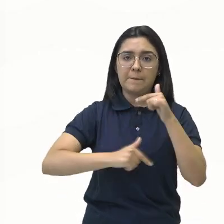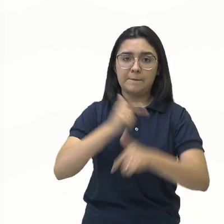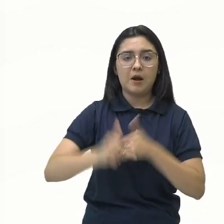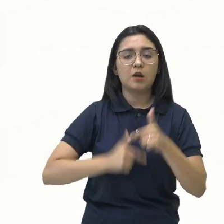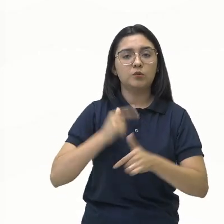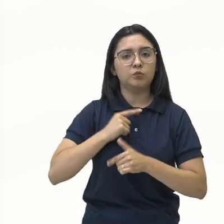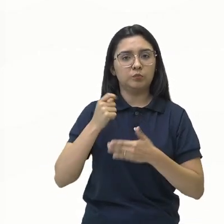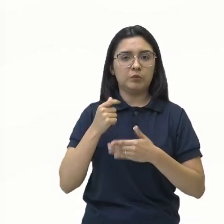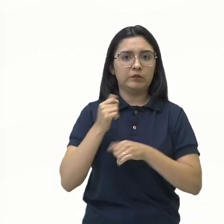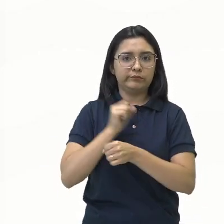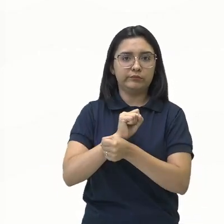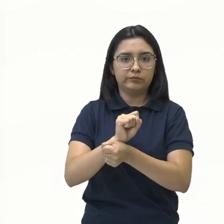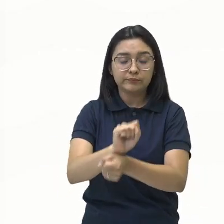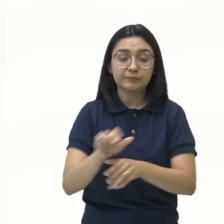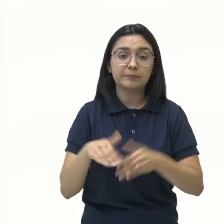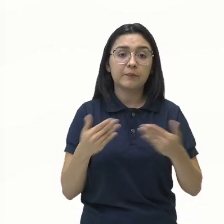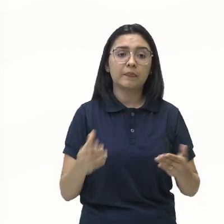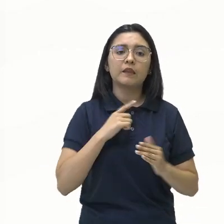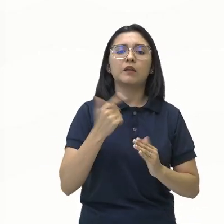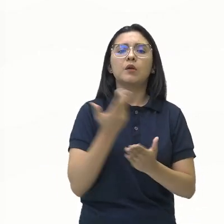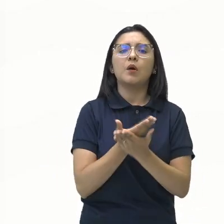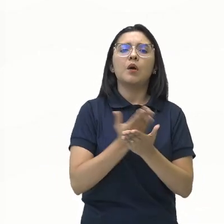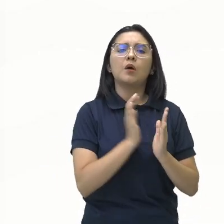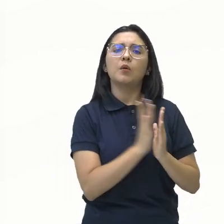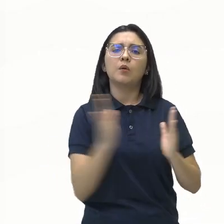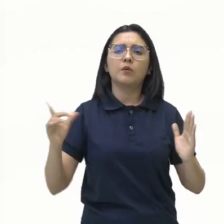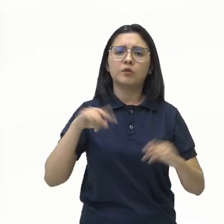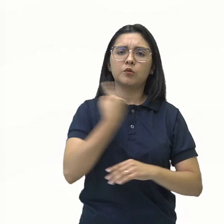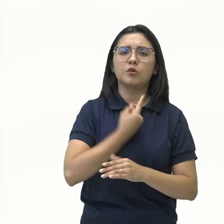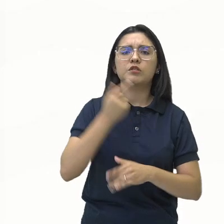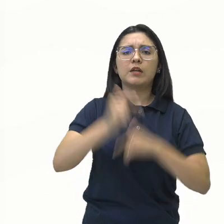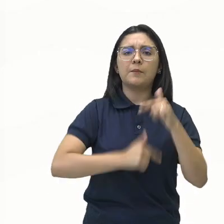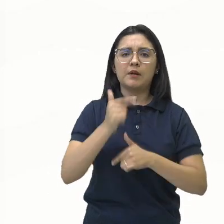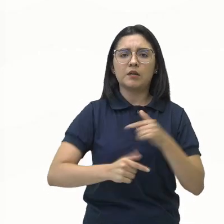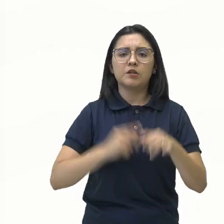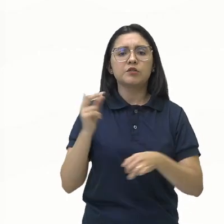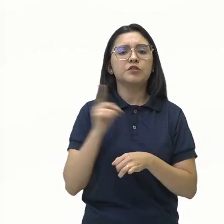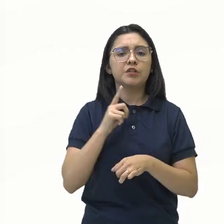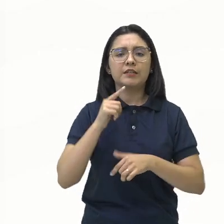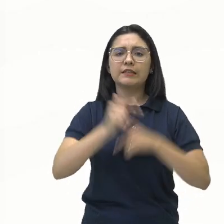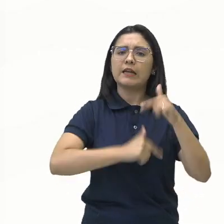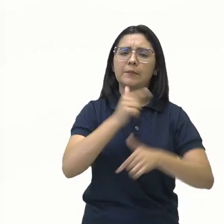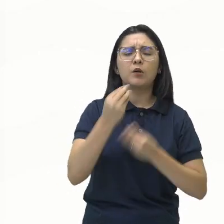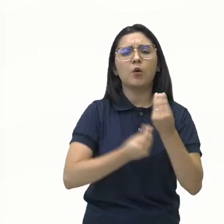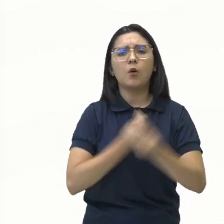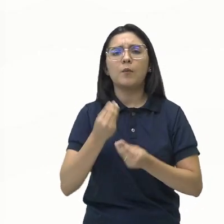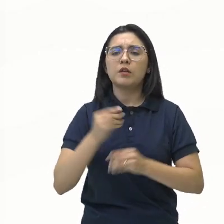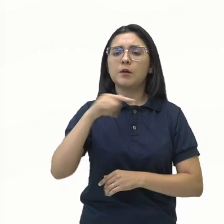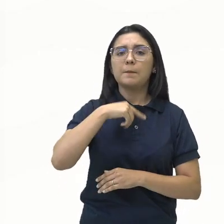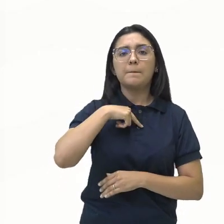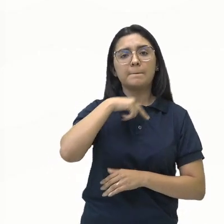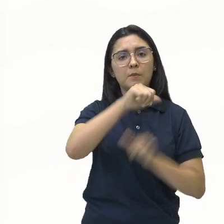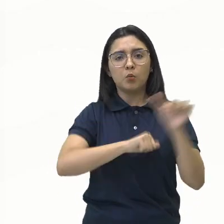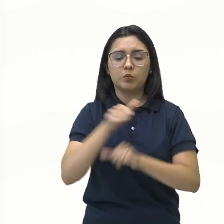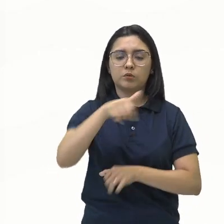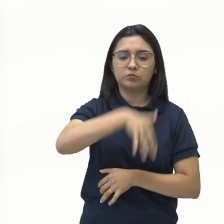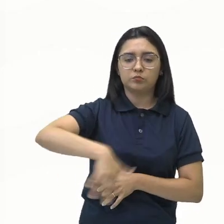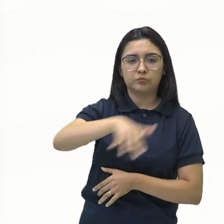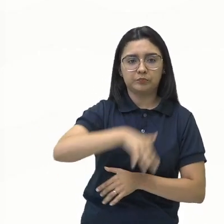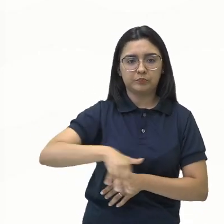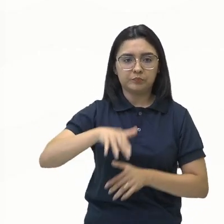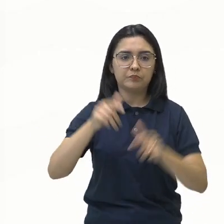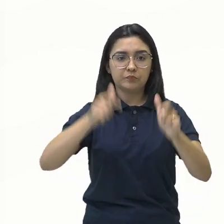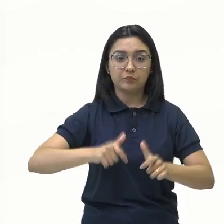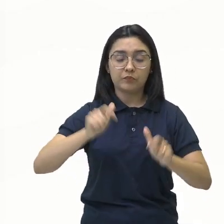escravidão. Durante a nossa aula, nós também falamos de trabalho, de como esse trabalho modifica o espaço geográfico. E é isso que a gente